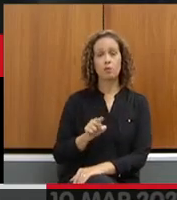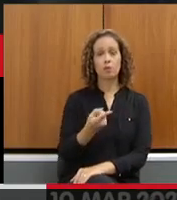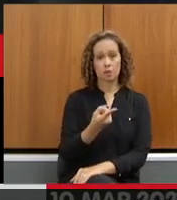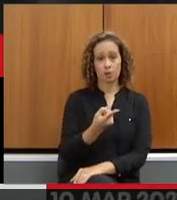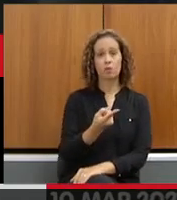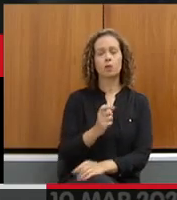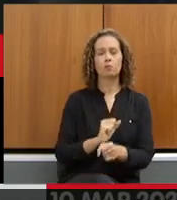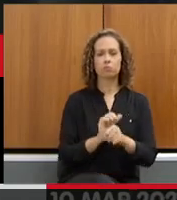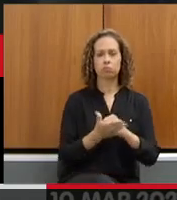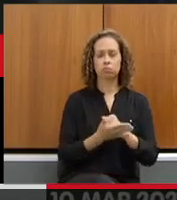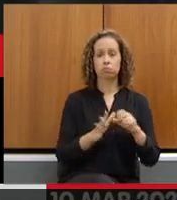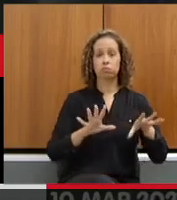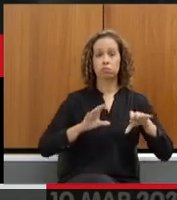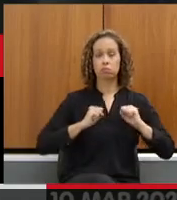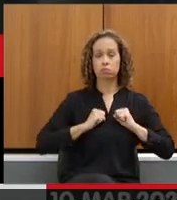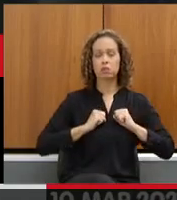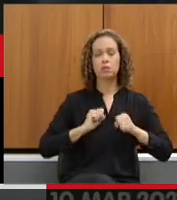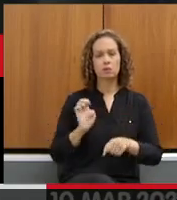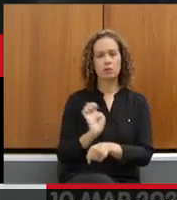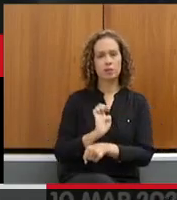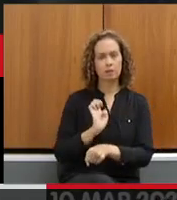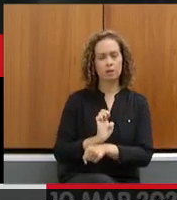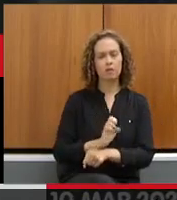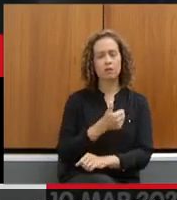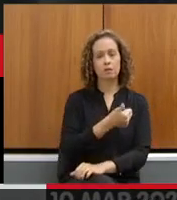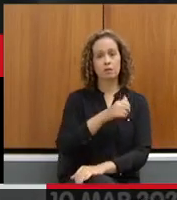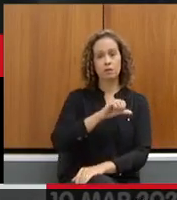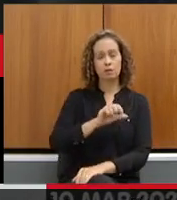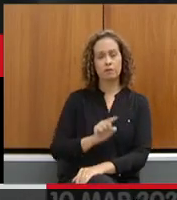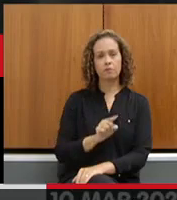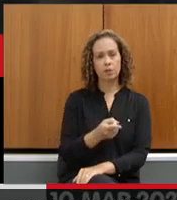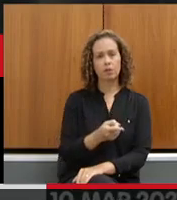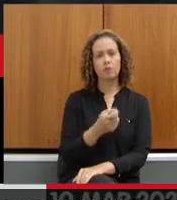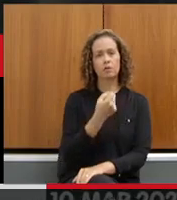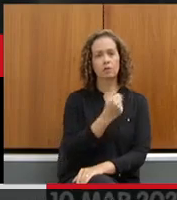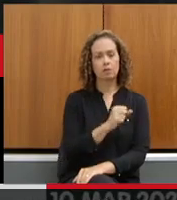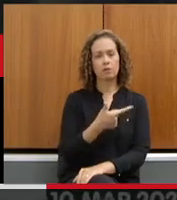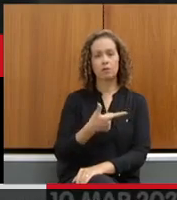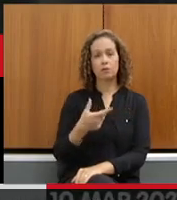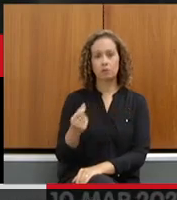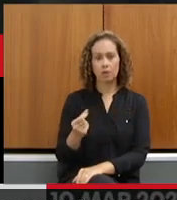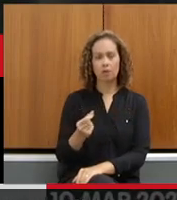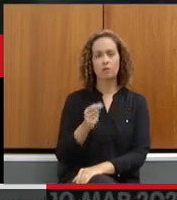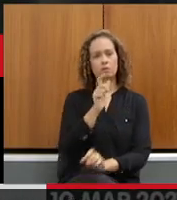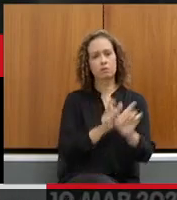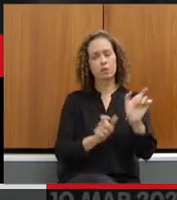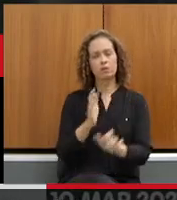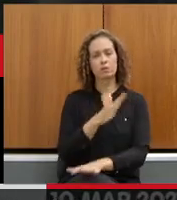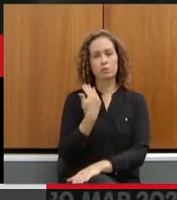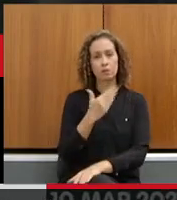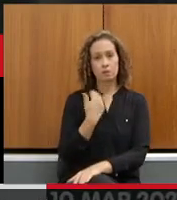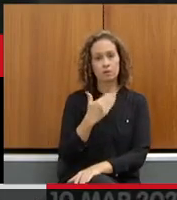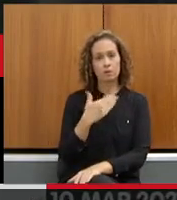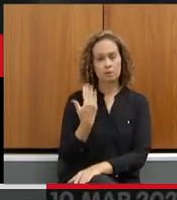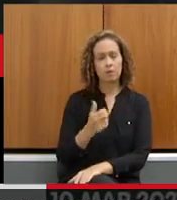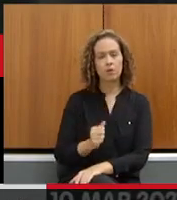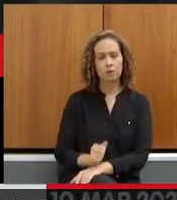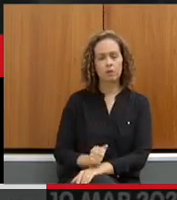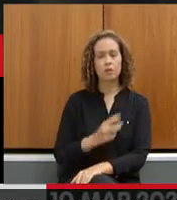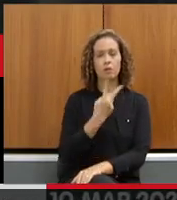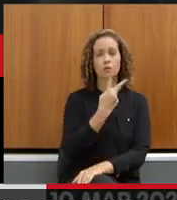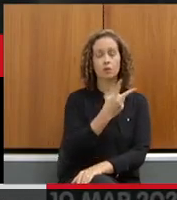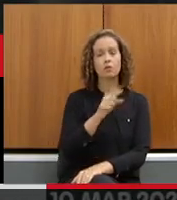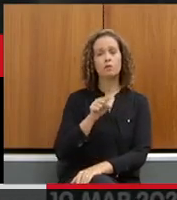diagnosticados no estado 19824 óbitos no estado uma letalidade de